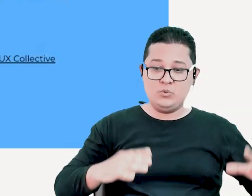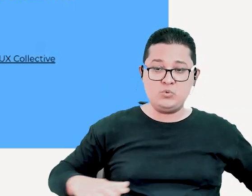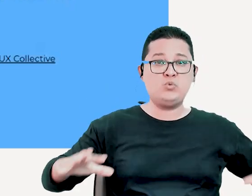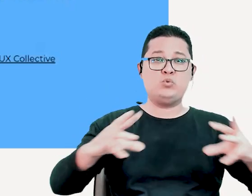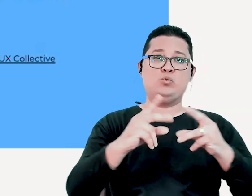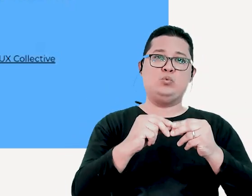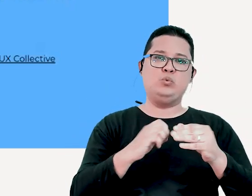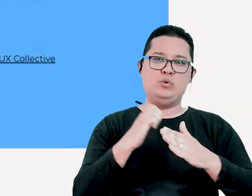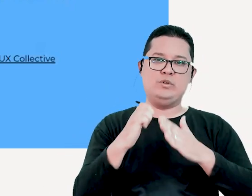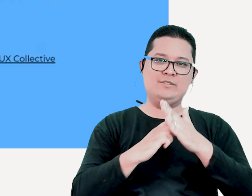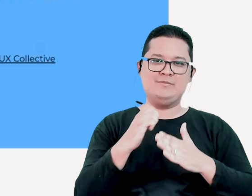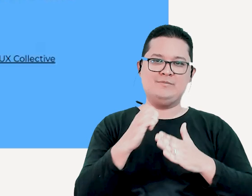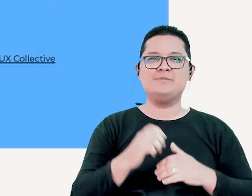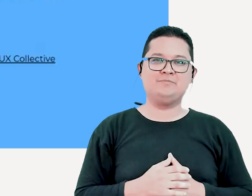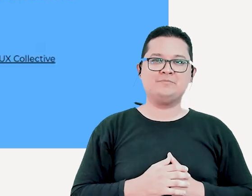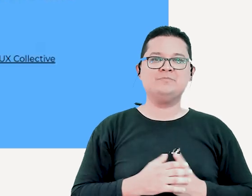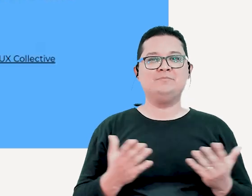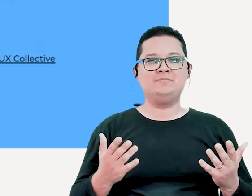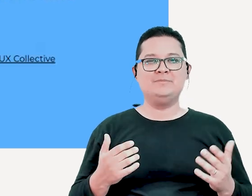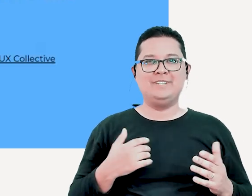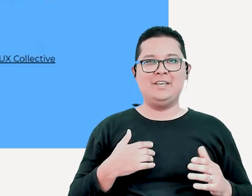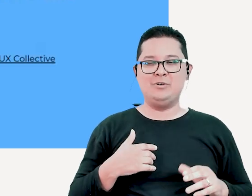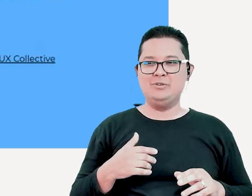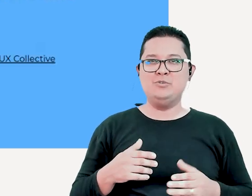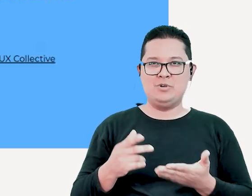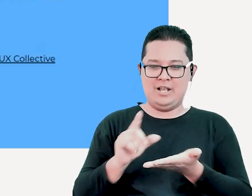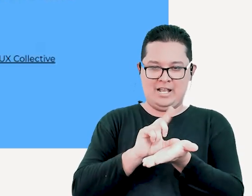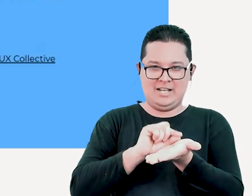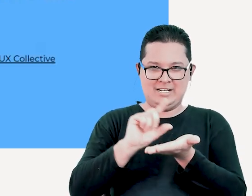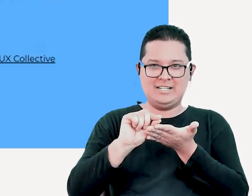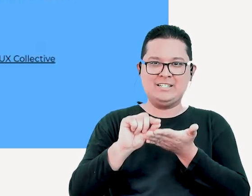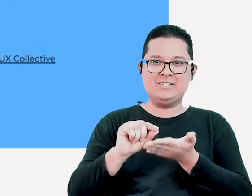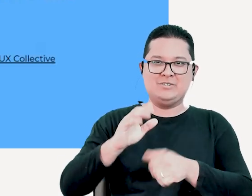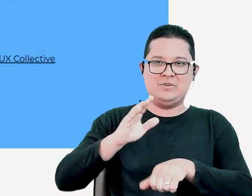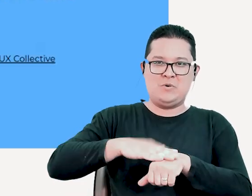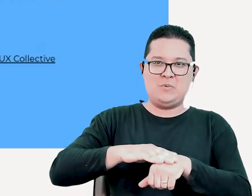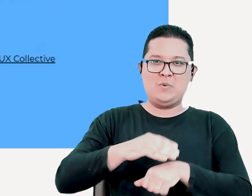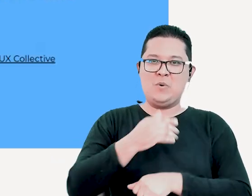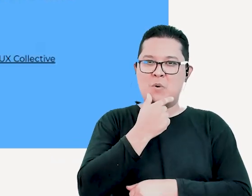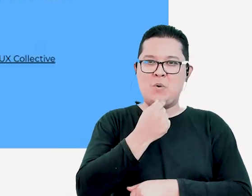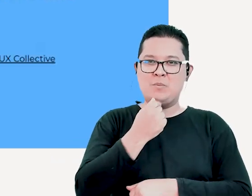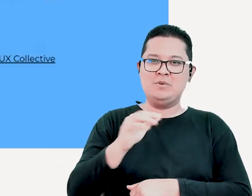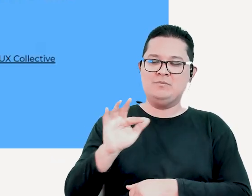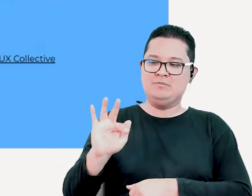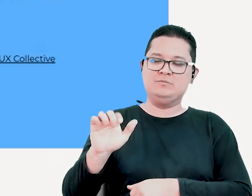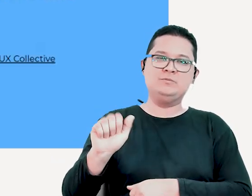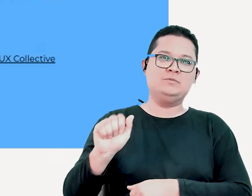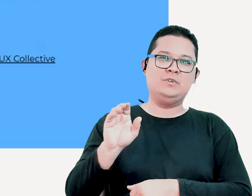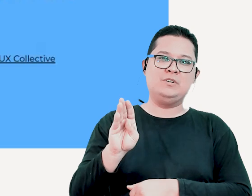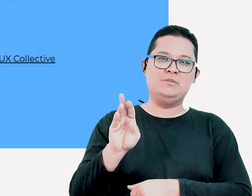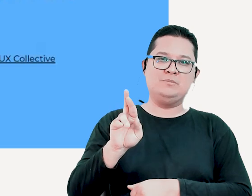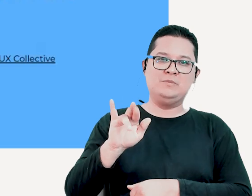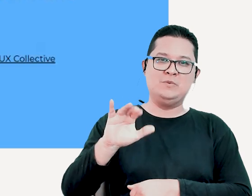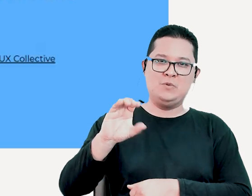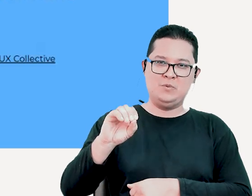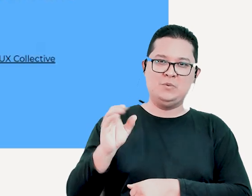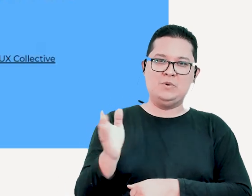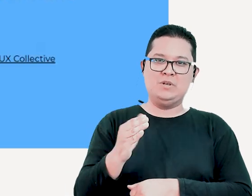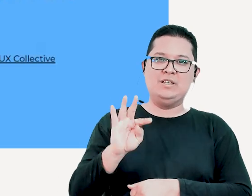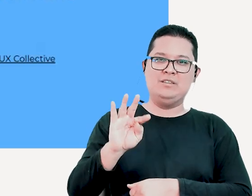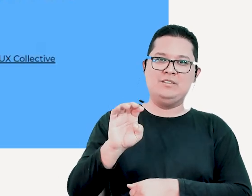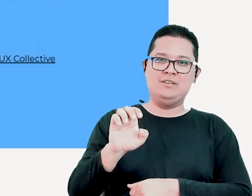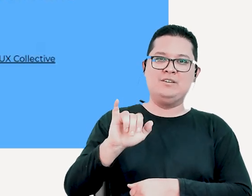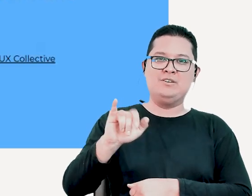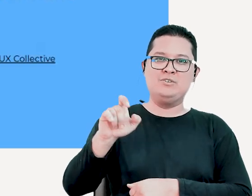Então, eu tirei essa frase de um artigo do Fabrício Teixeira, que ele fala super bem, assim, relacionado a Ops, né?